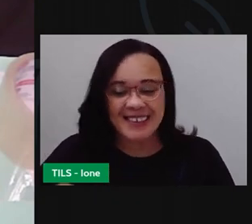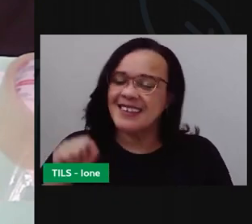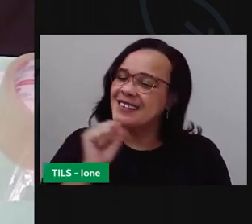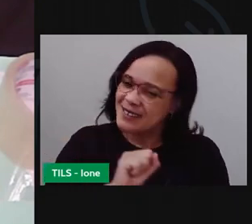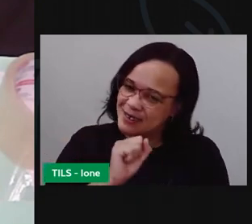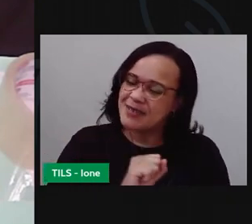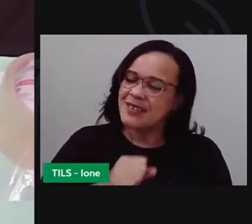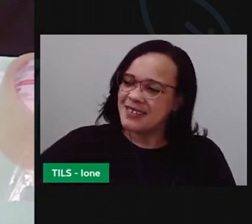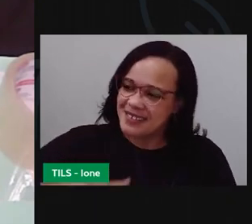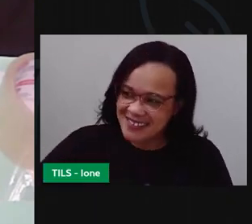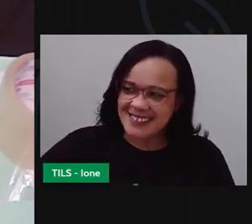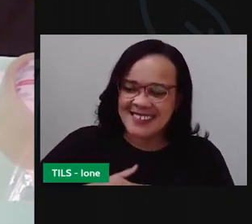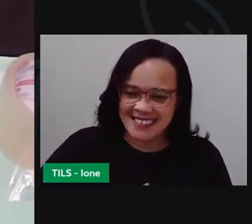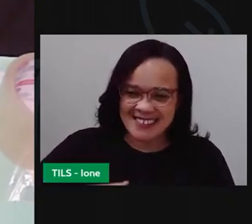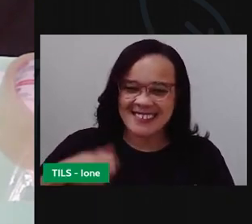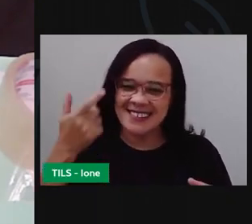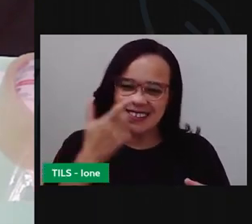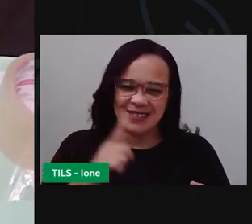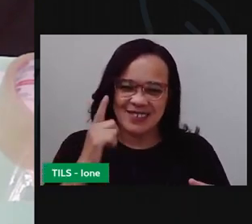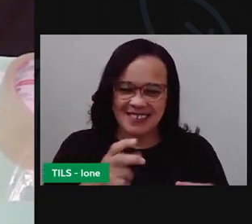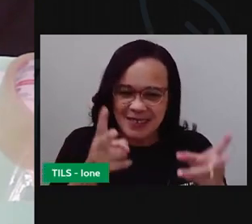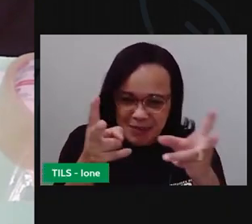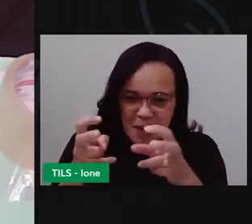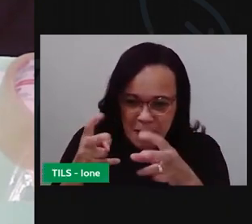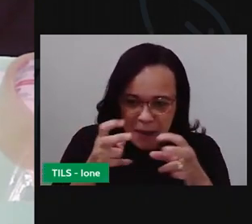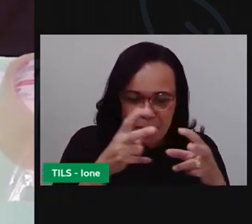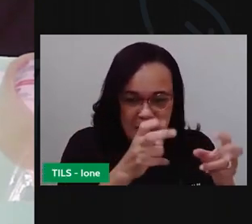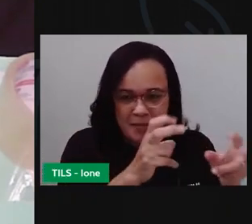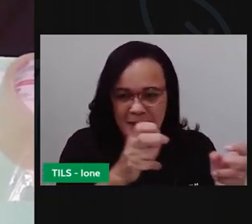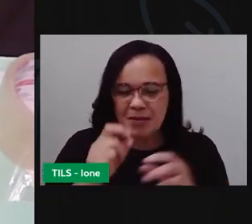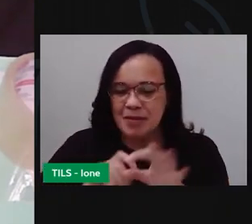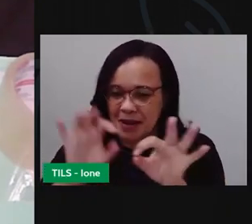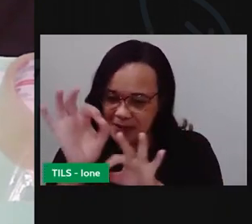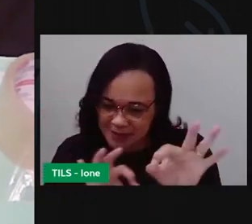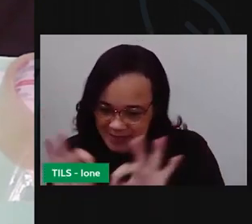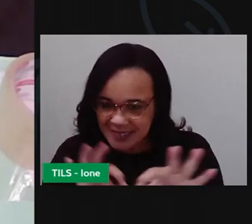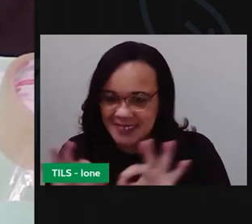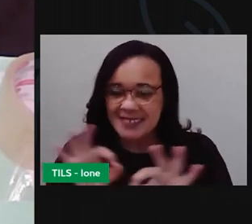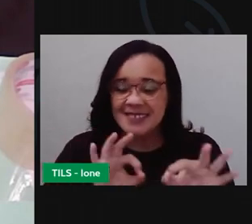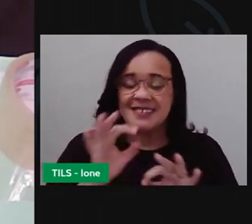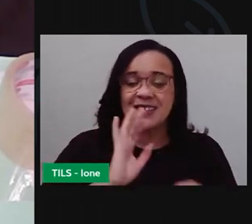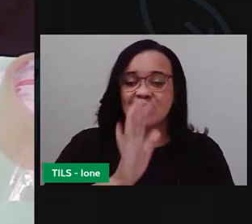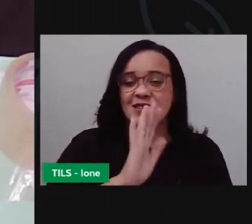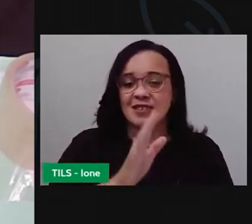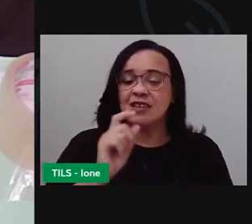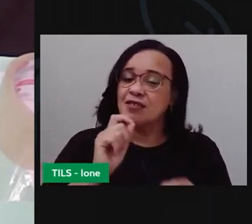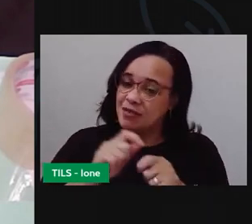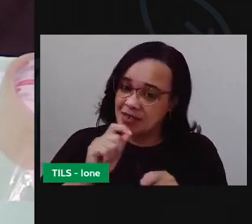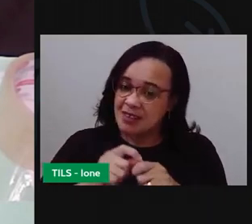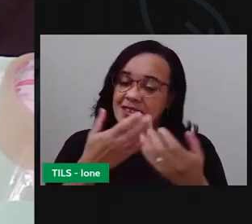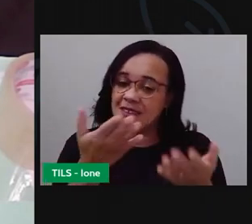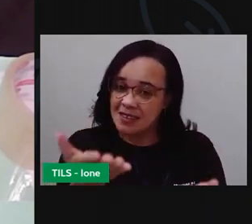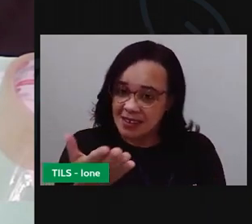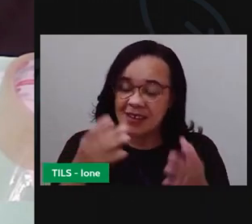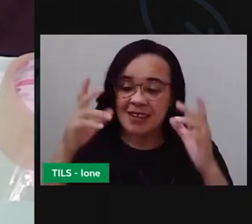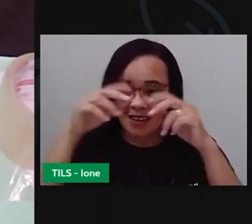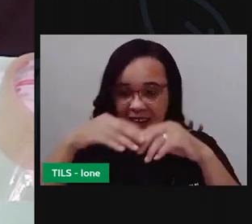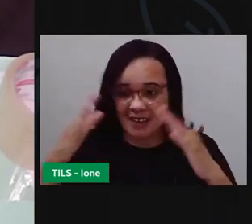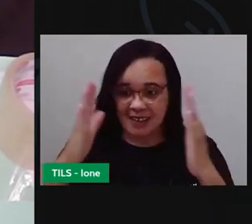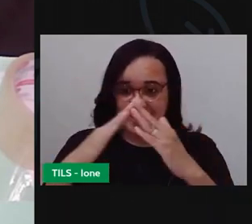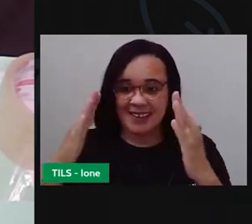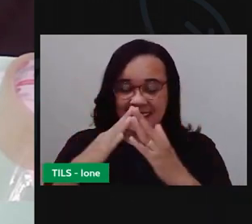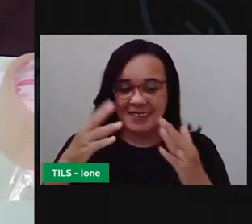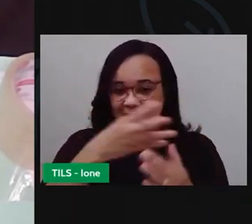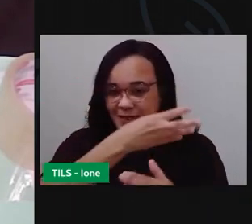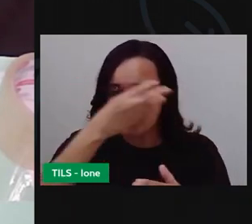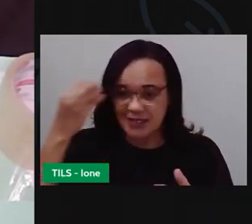tenham conseguido acompanhar a confecção desse instrumento e consiga reproduzir na sua casa. Não se esqueça